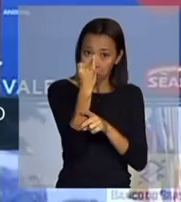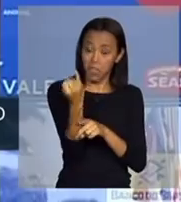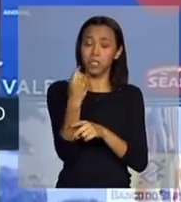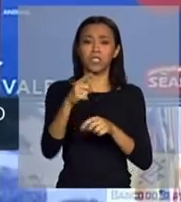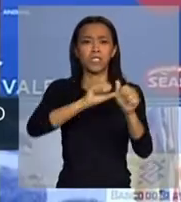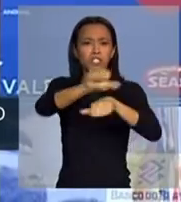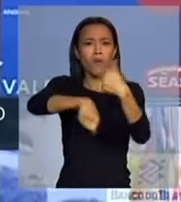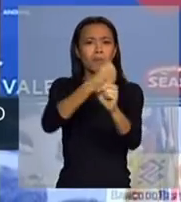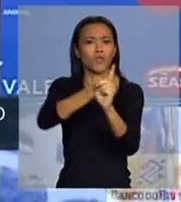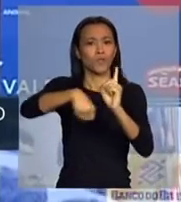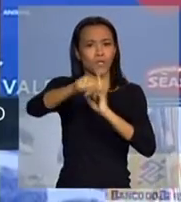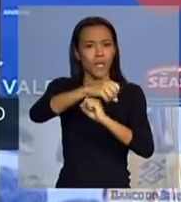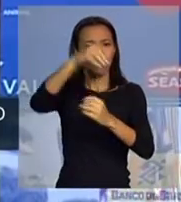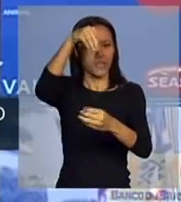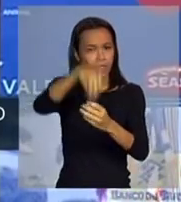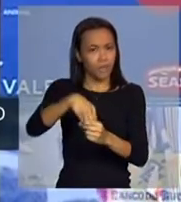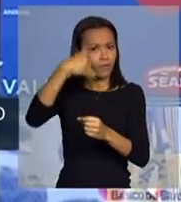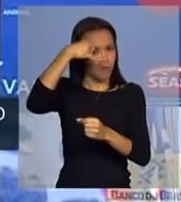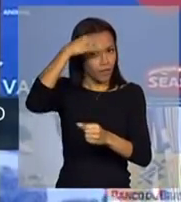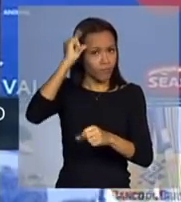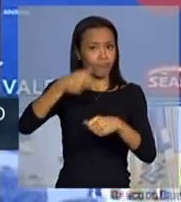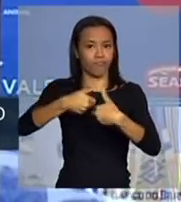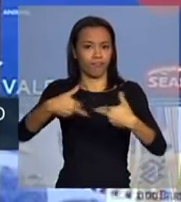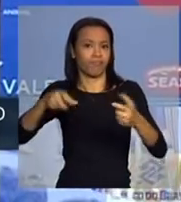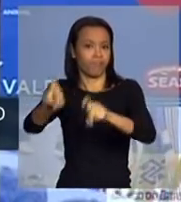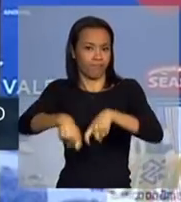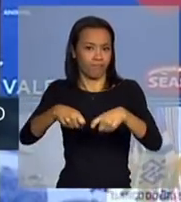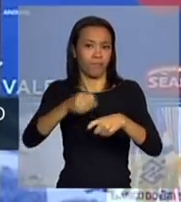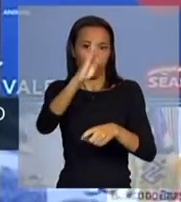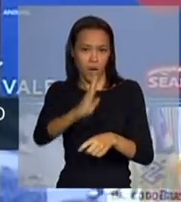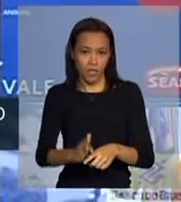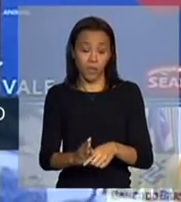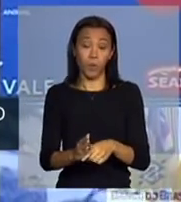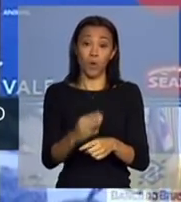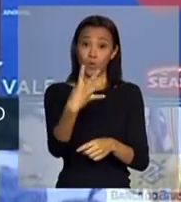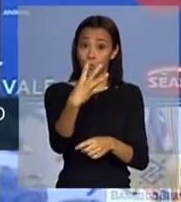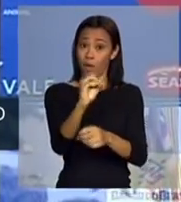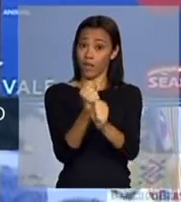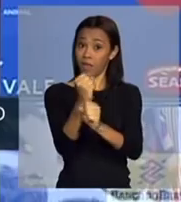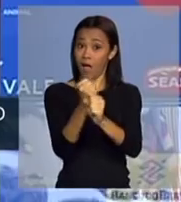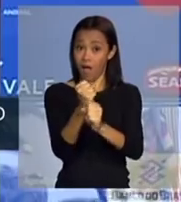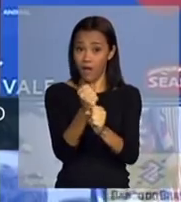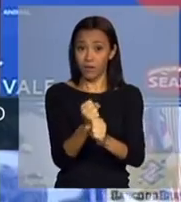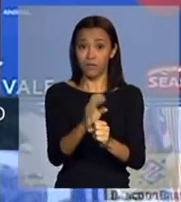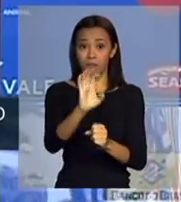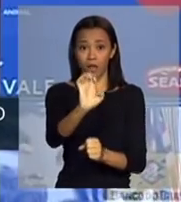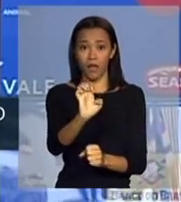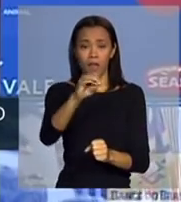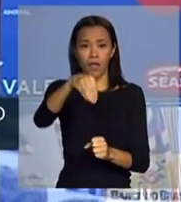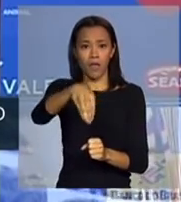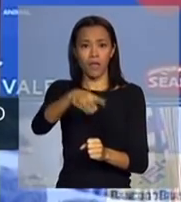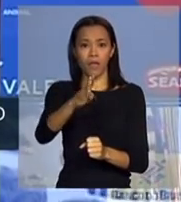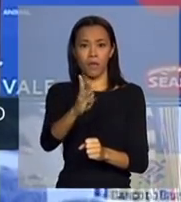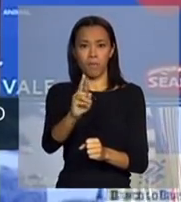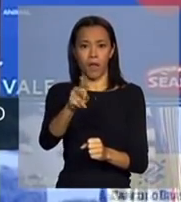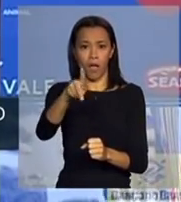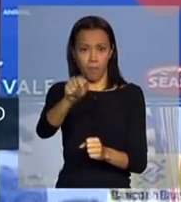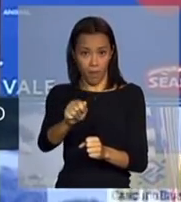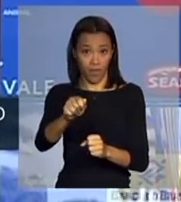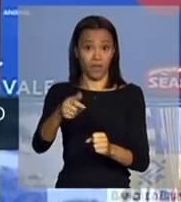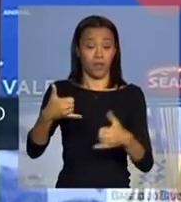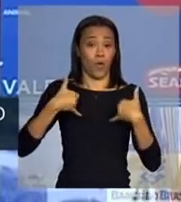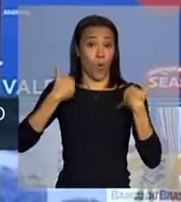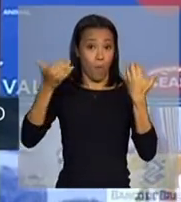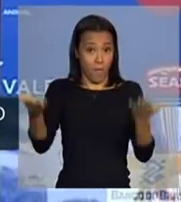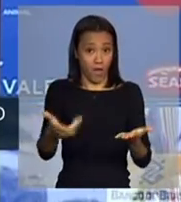da agropecuária brasileira nas últimas décadas. Os 40 anos da Embrapa, comemorados em 2013, são 40